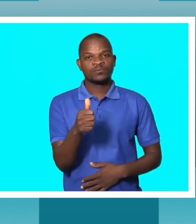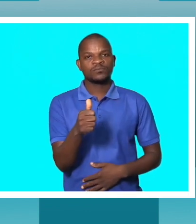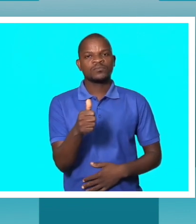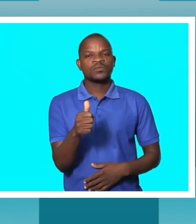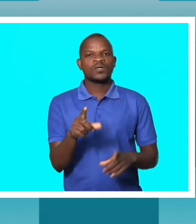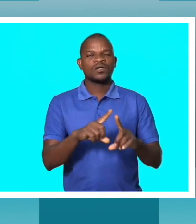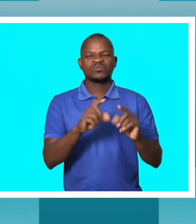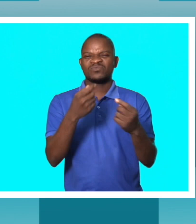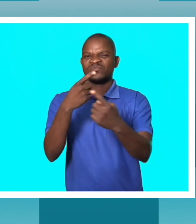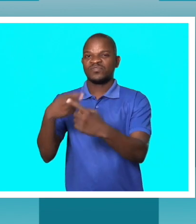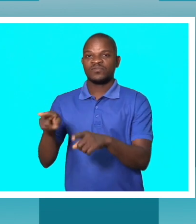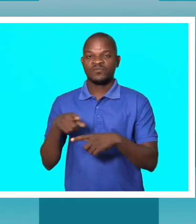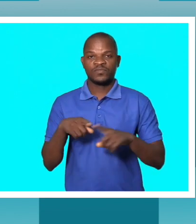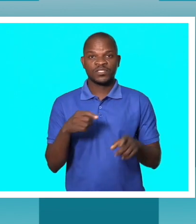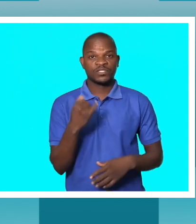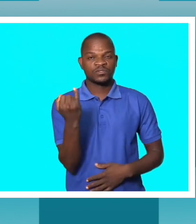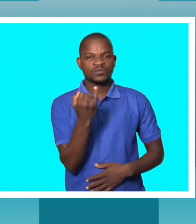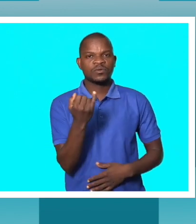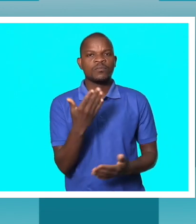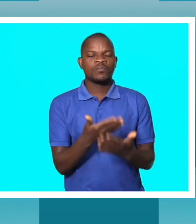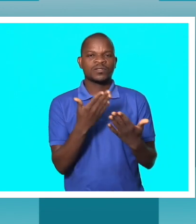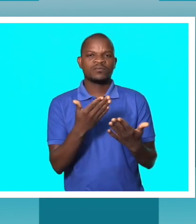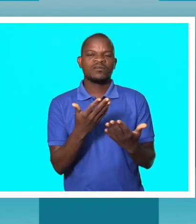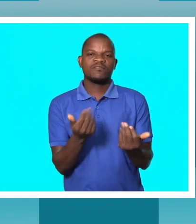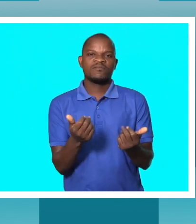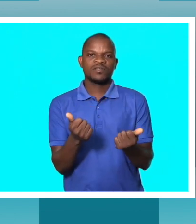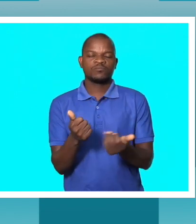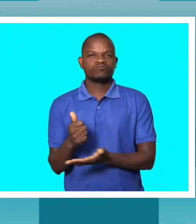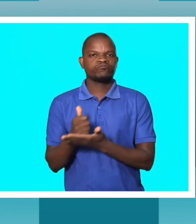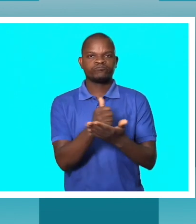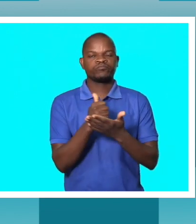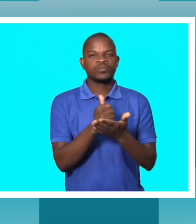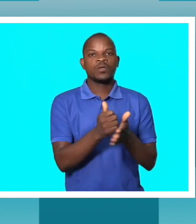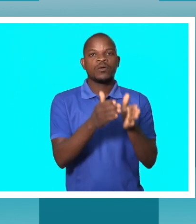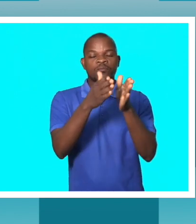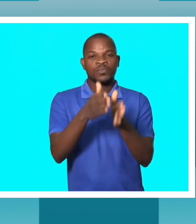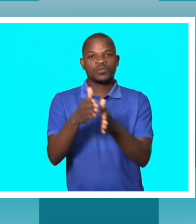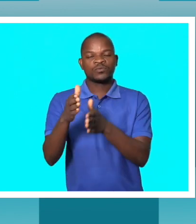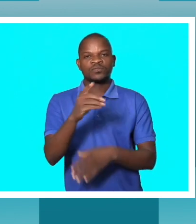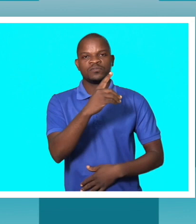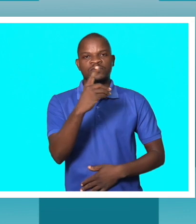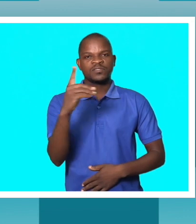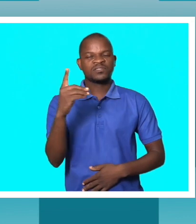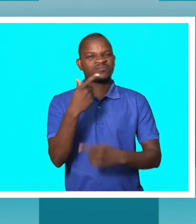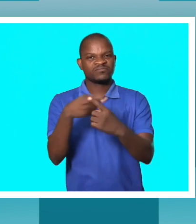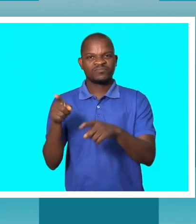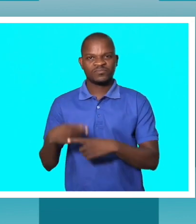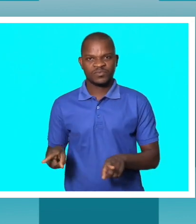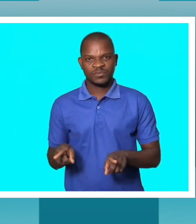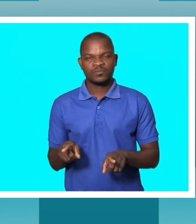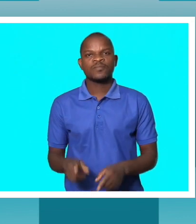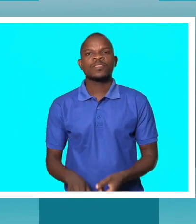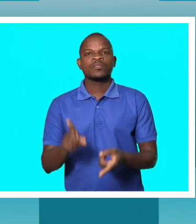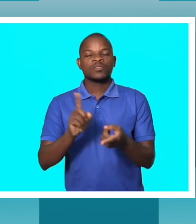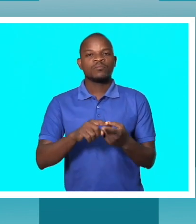dos vários setores para que possam prestar rendimento e assistência adequada a cada tipo de deficiência.